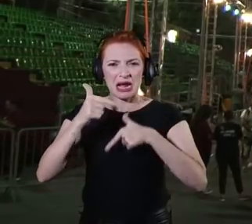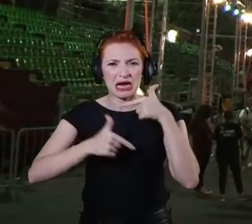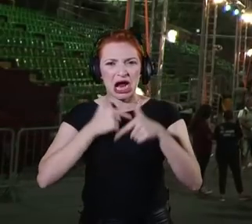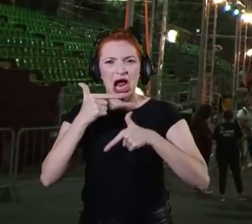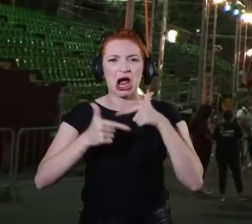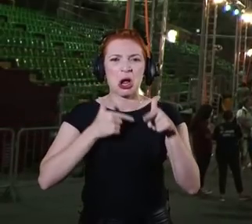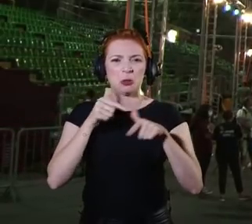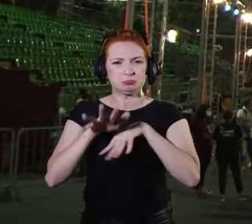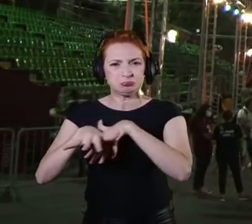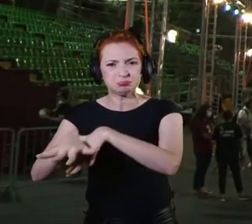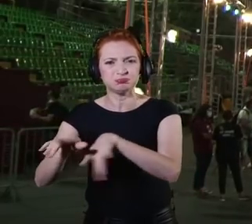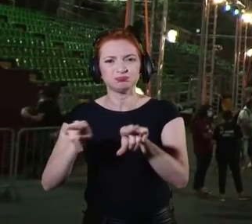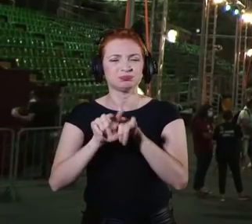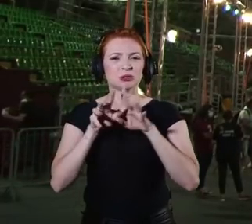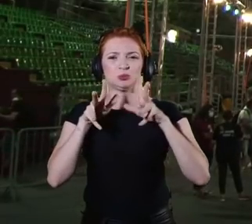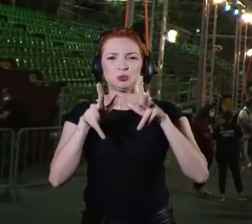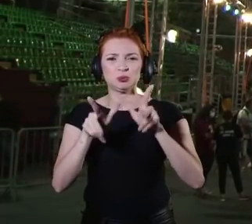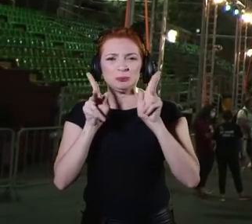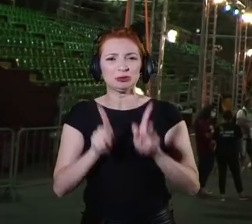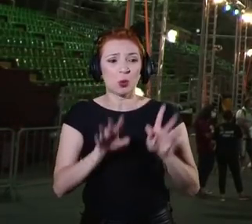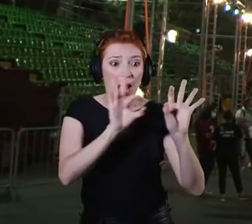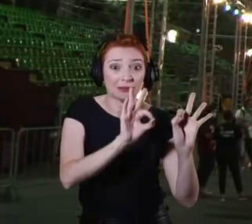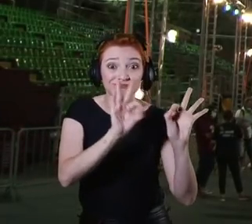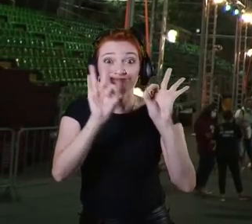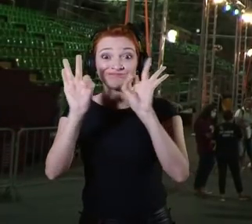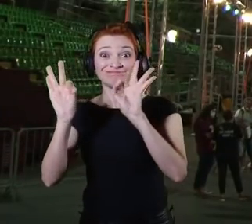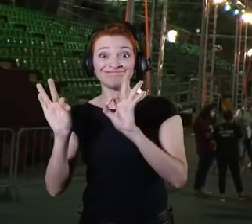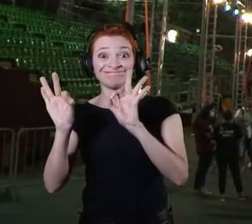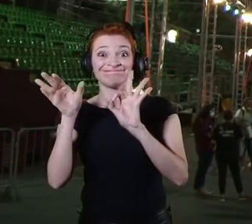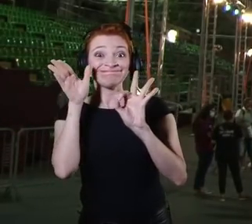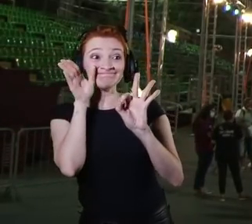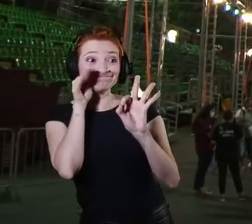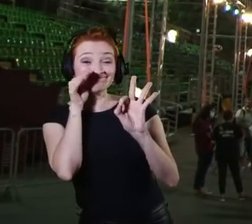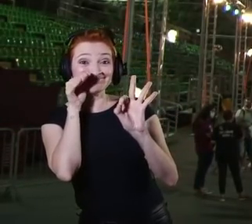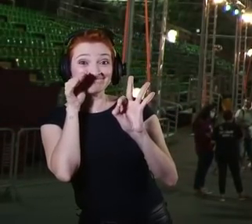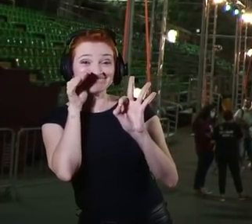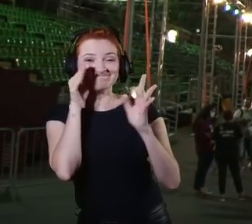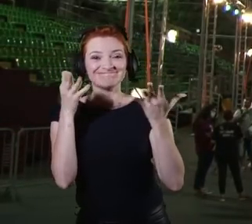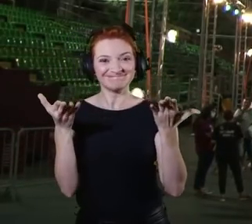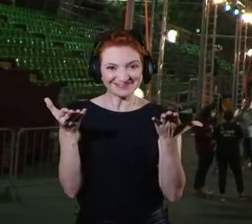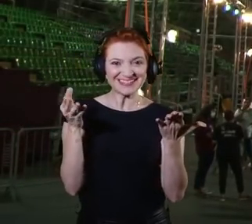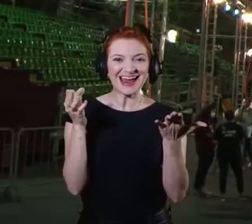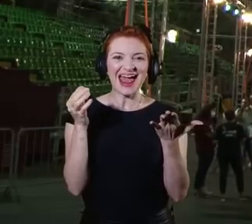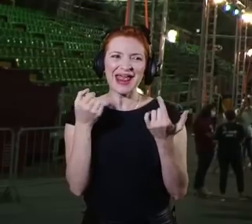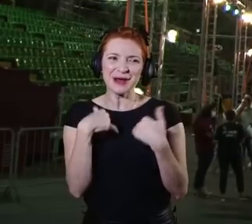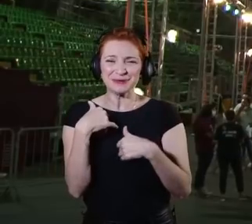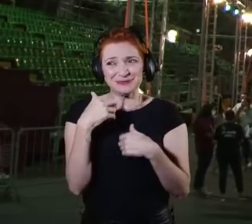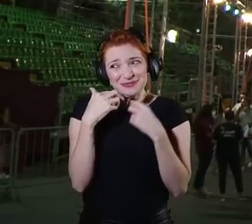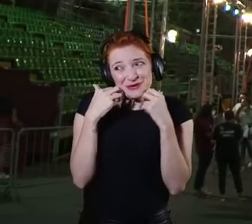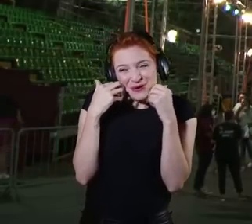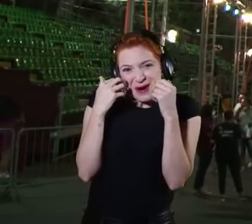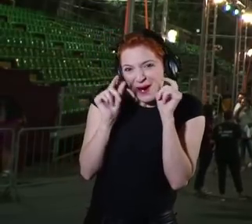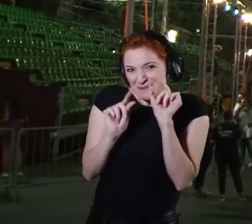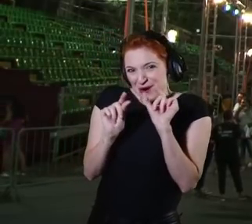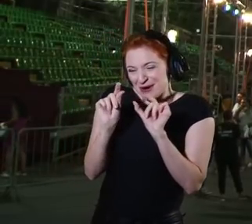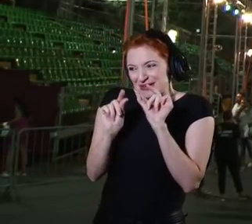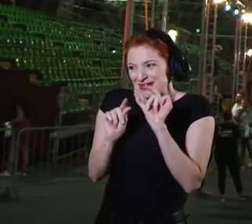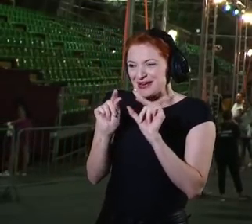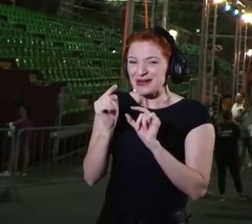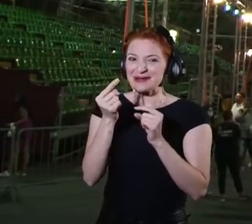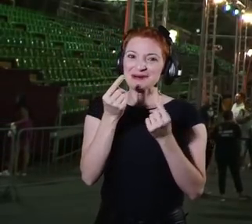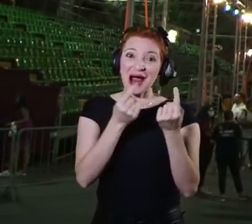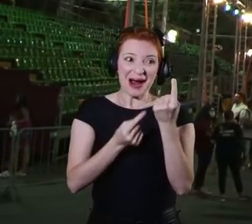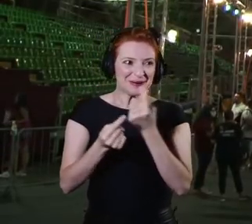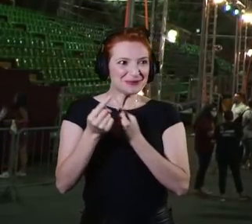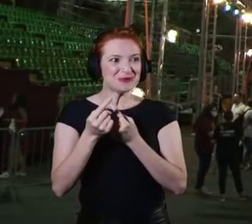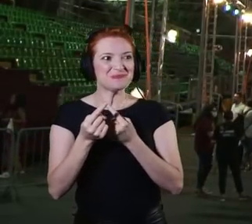os espectadores que acompanharam essa transmissão, me ouviram aqui junto com vocês, passando um pouco de vergonha, né? Tem muitas pessoas que eu convidei